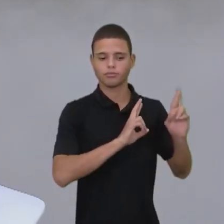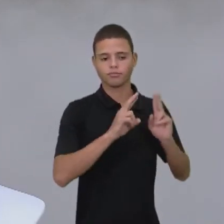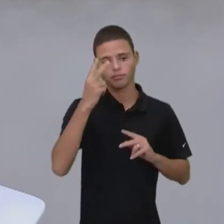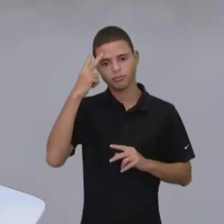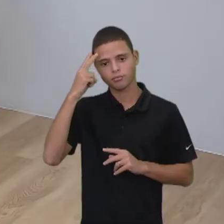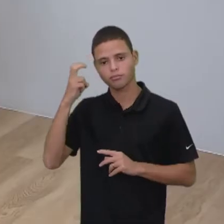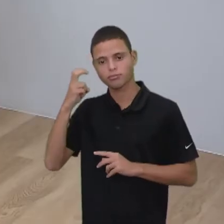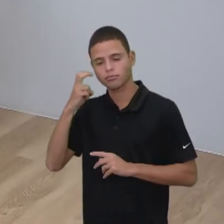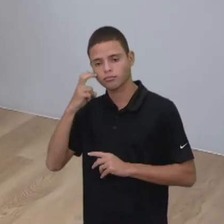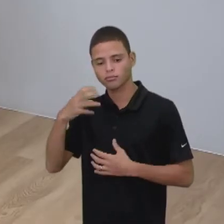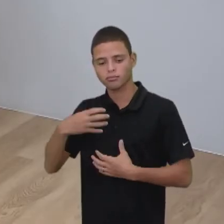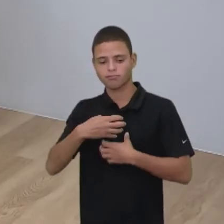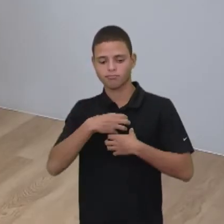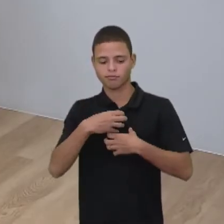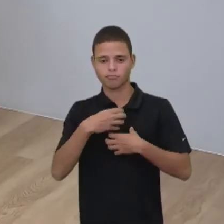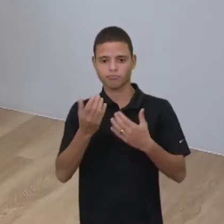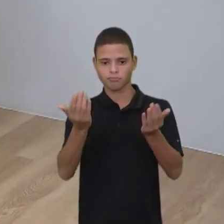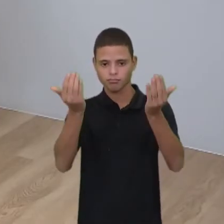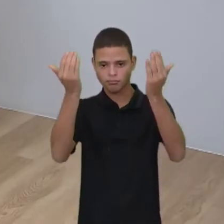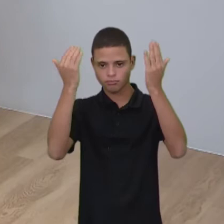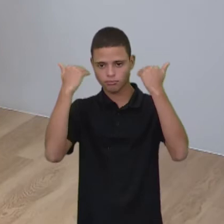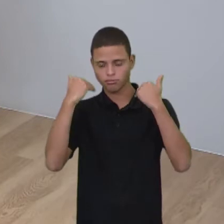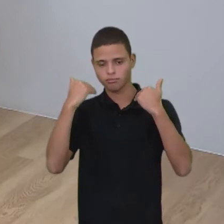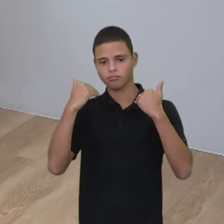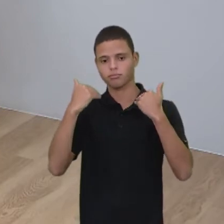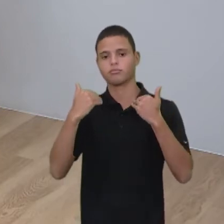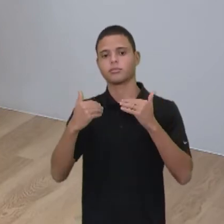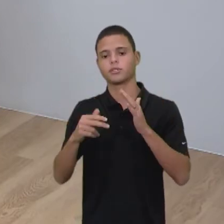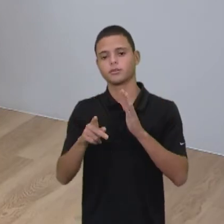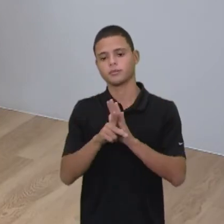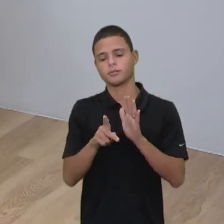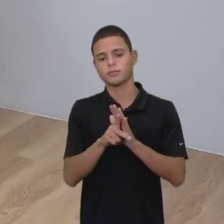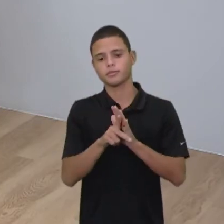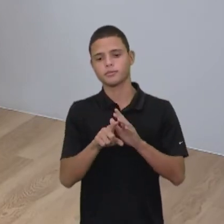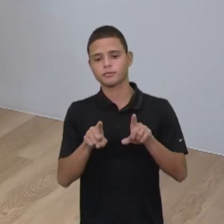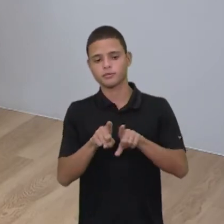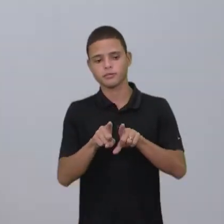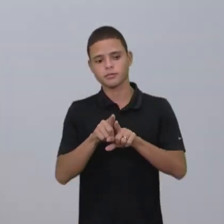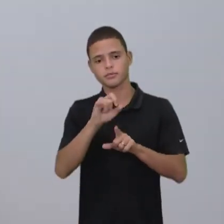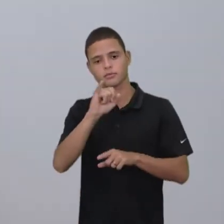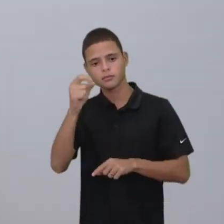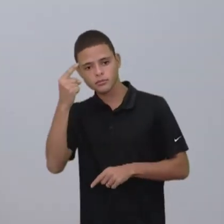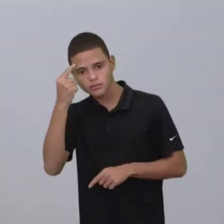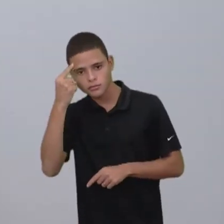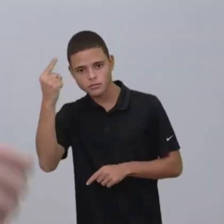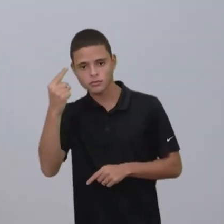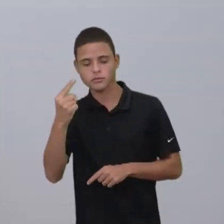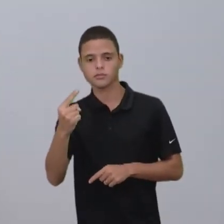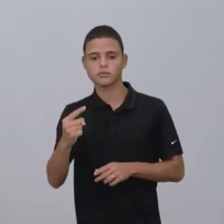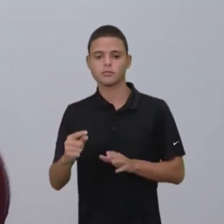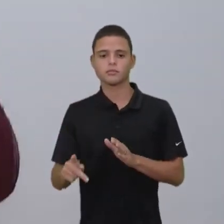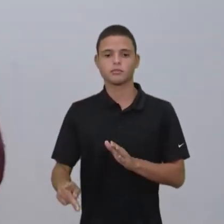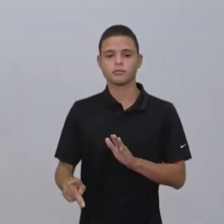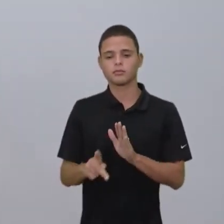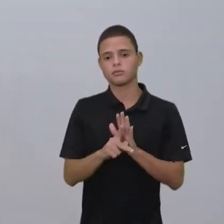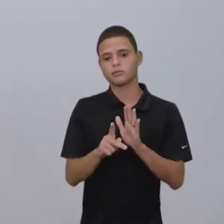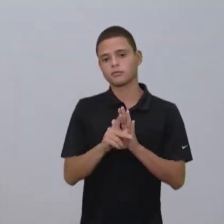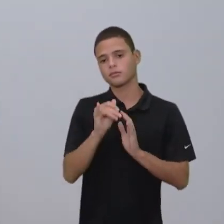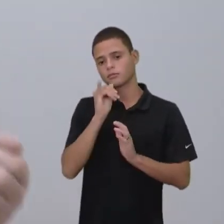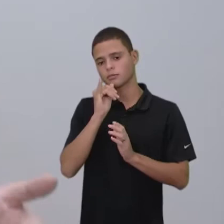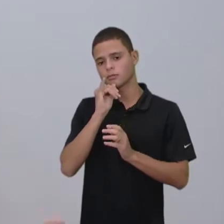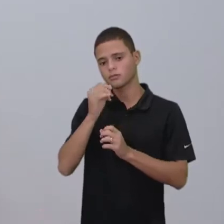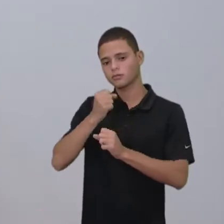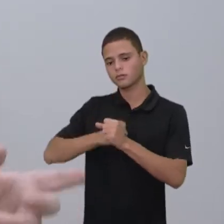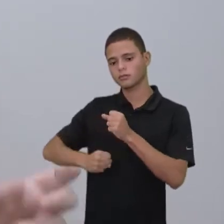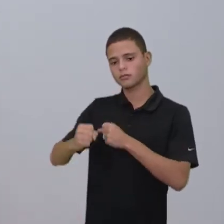nosso bem-estar psicológico, né? É isso, Pri. Inclusive, se a gente for pensar num dado assustador, de que um dado de 2019